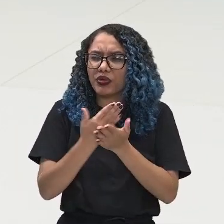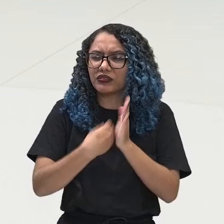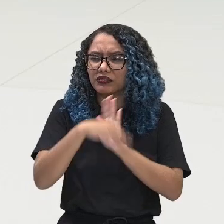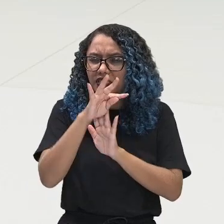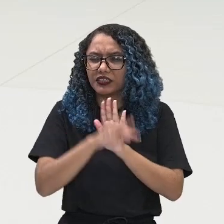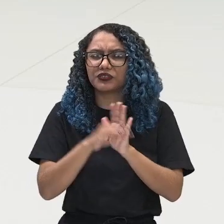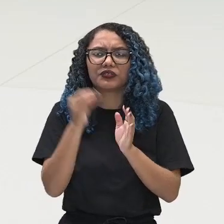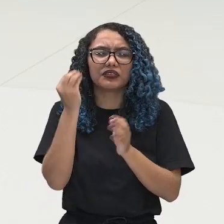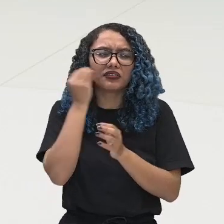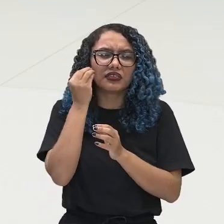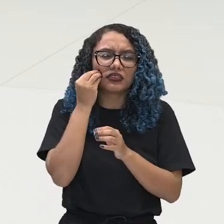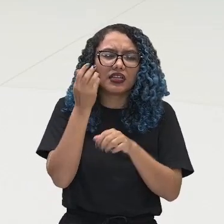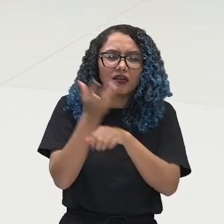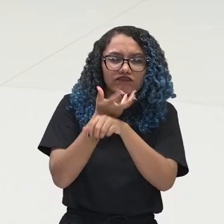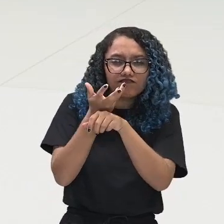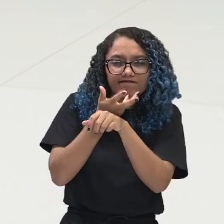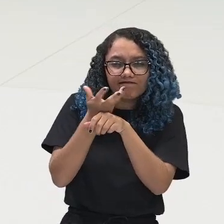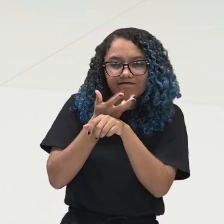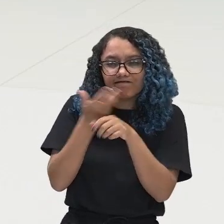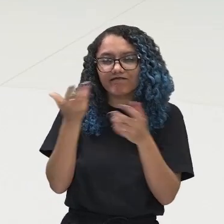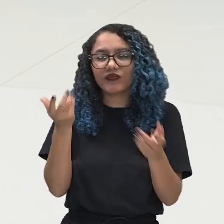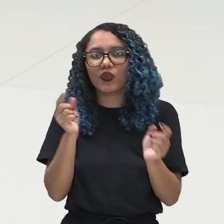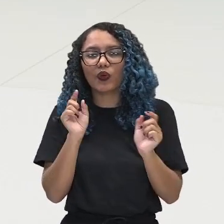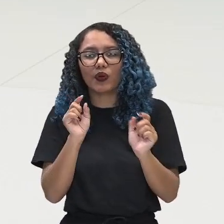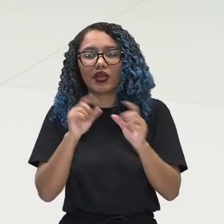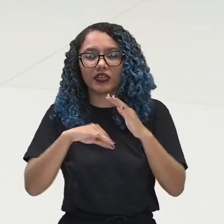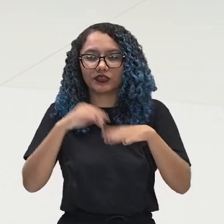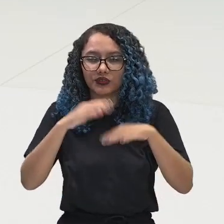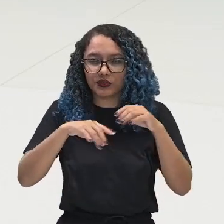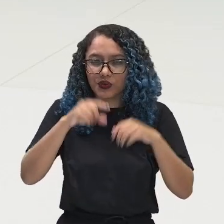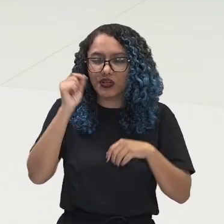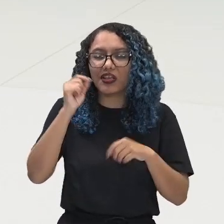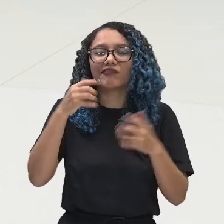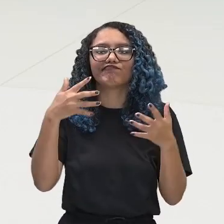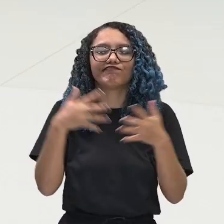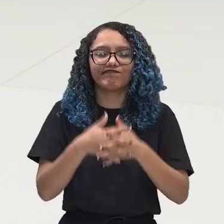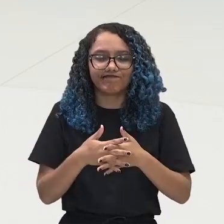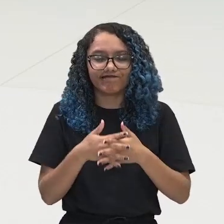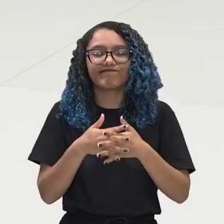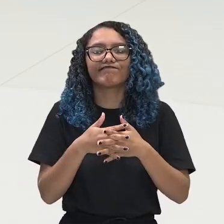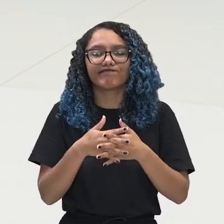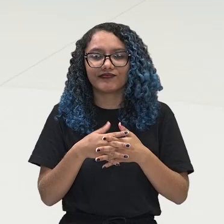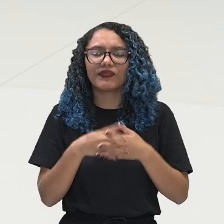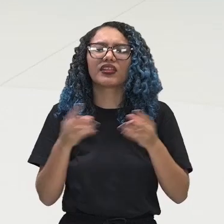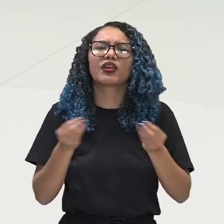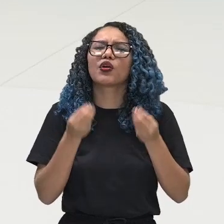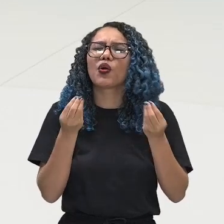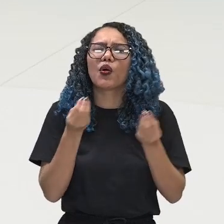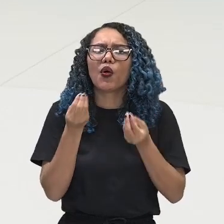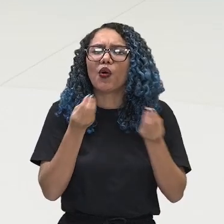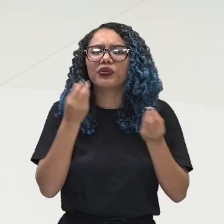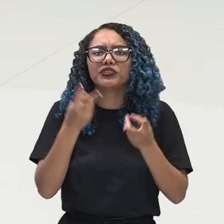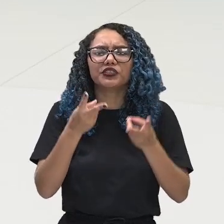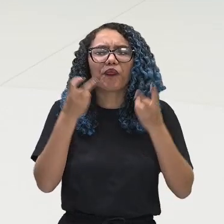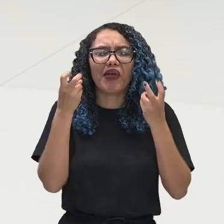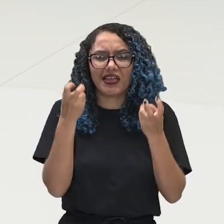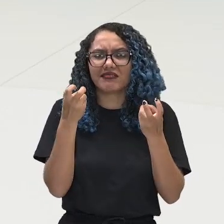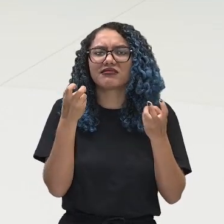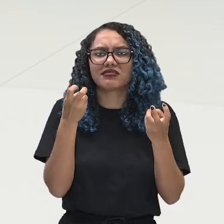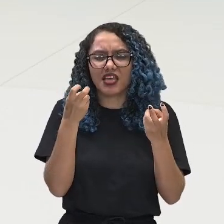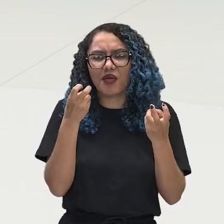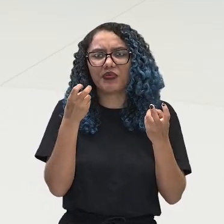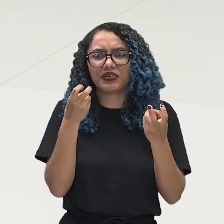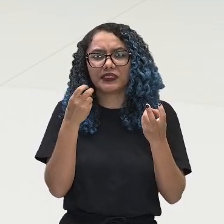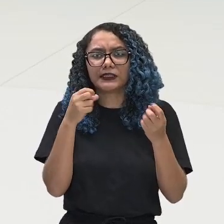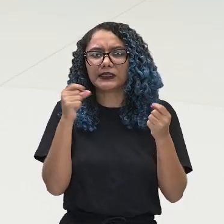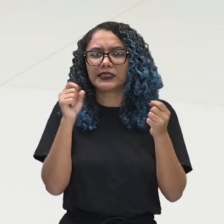de que escolher, de fato, uma profissão é um processo complexo. E como é que a gente vai identificar agora, professora, que, de fato, esse texto